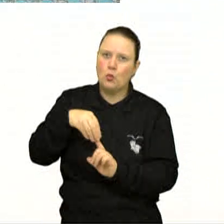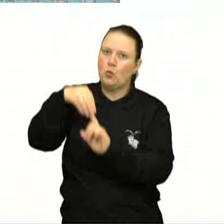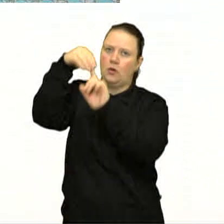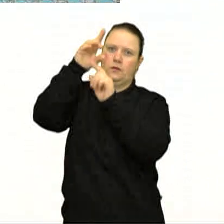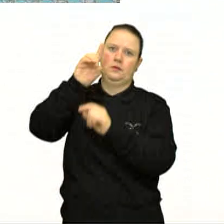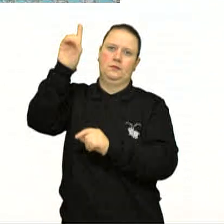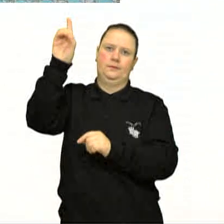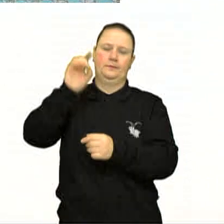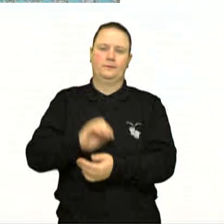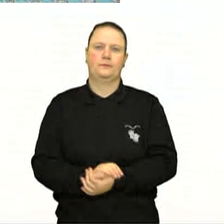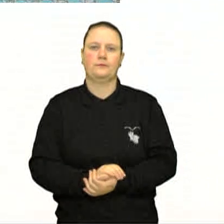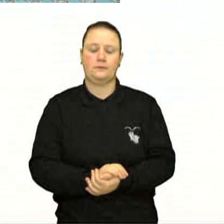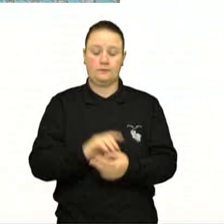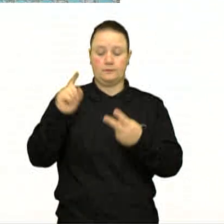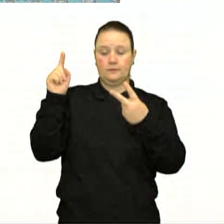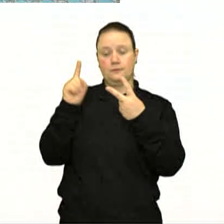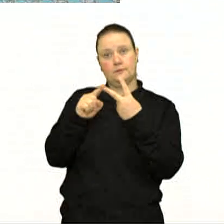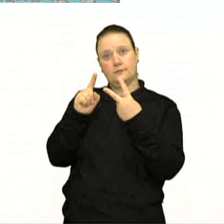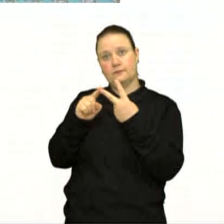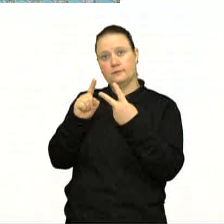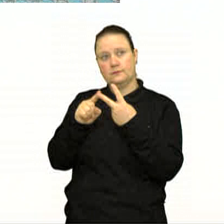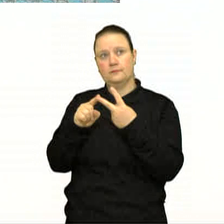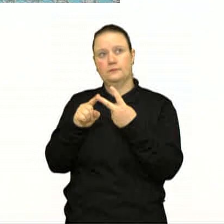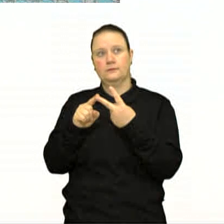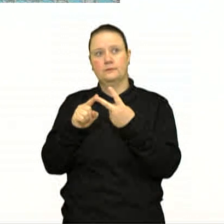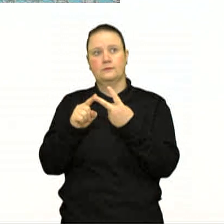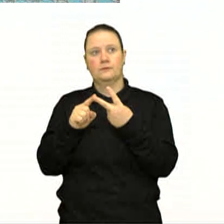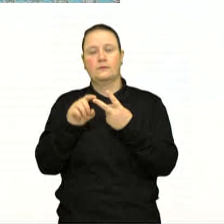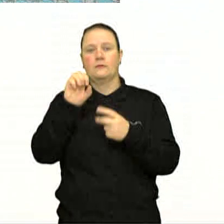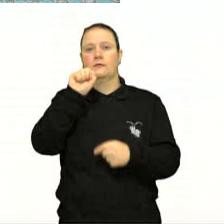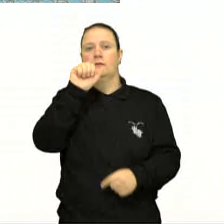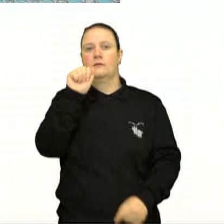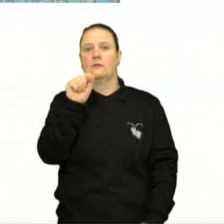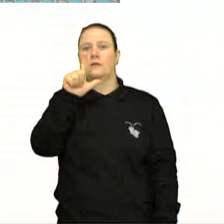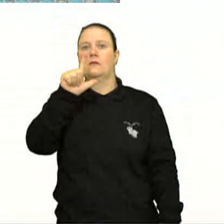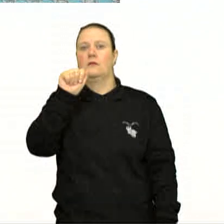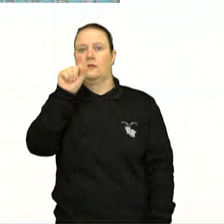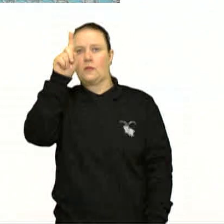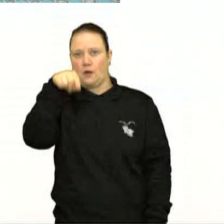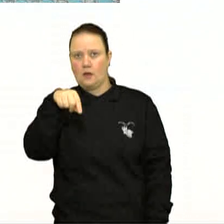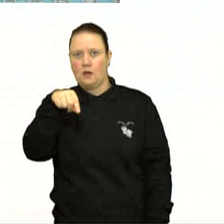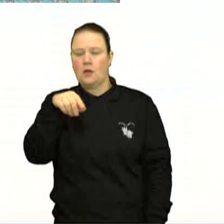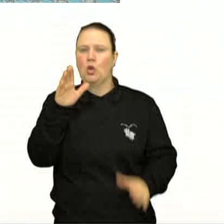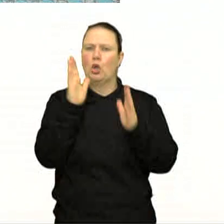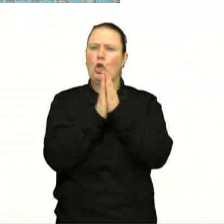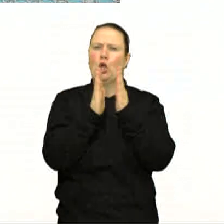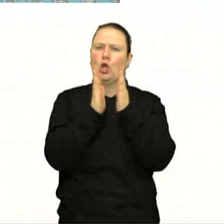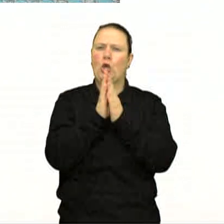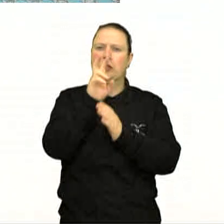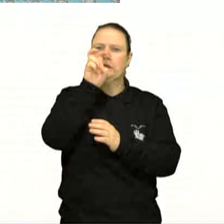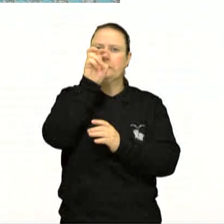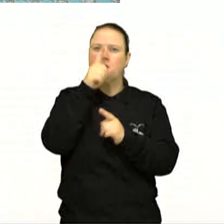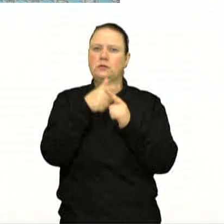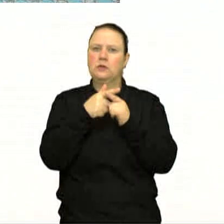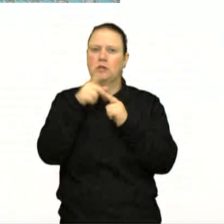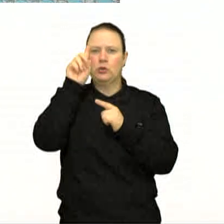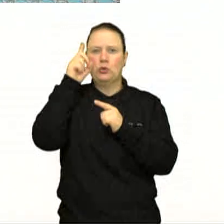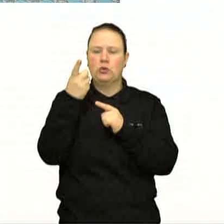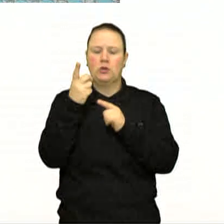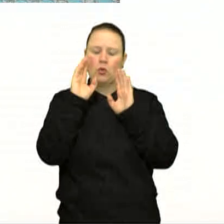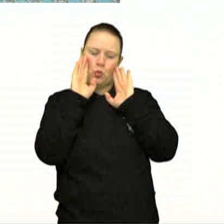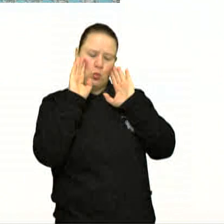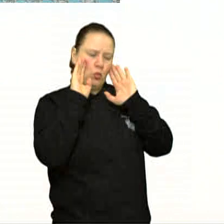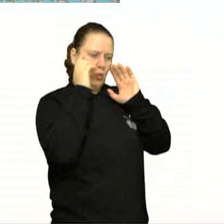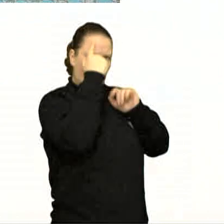Alá. Segundo, que é o Salá, né? Que é orar 5 vezes ao dia com o rosto voltado para a